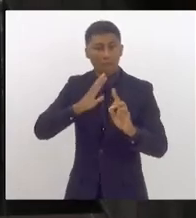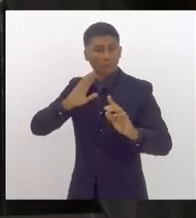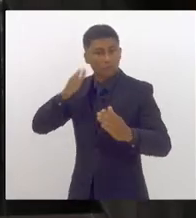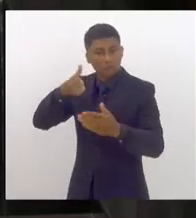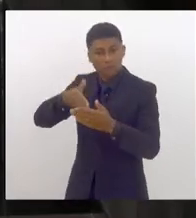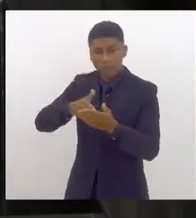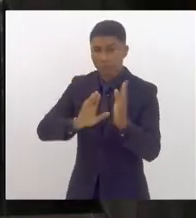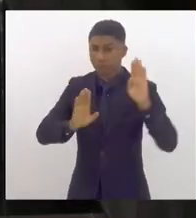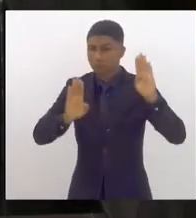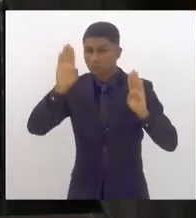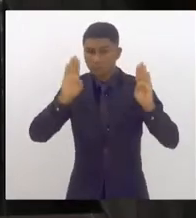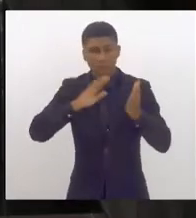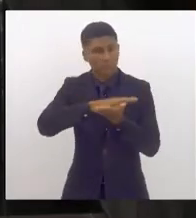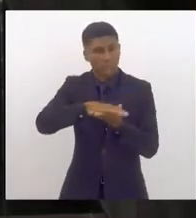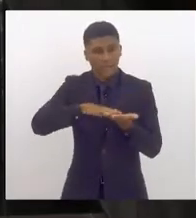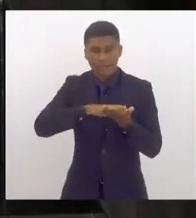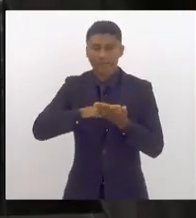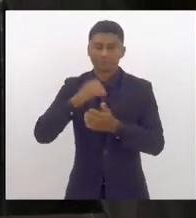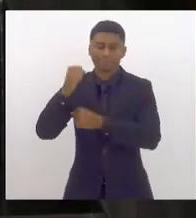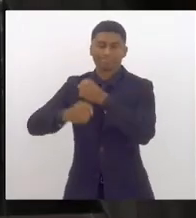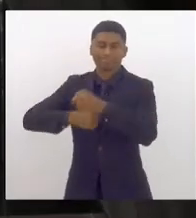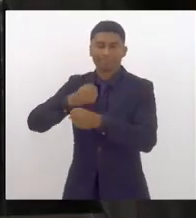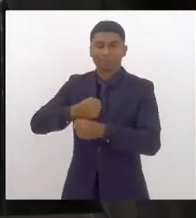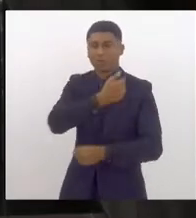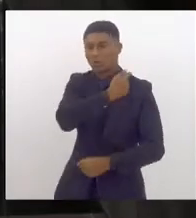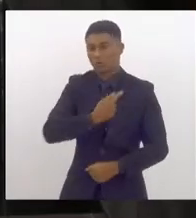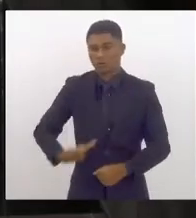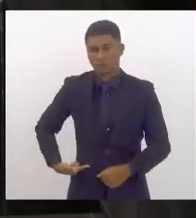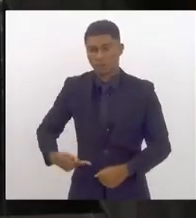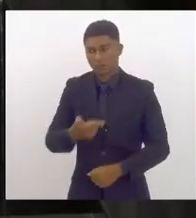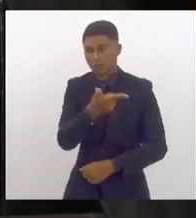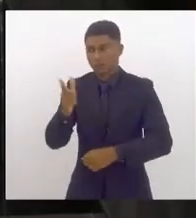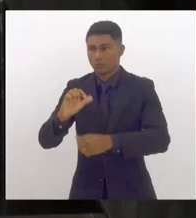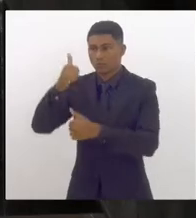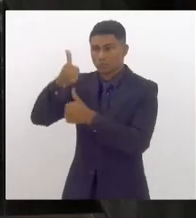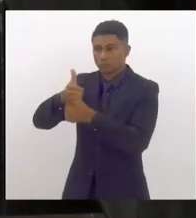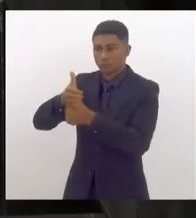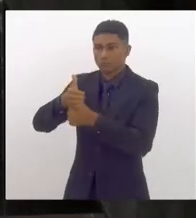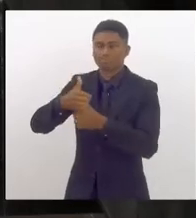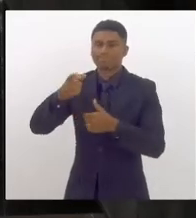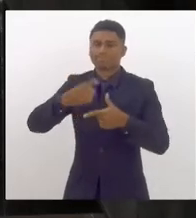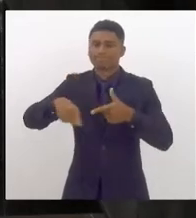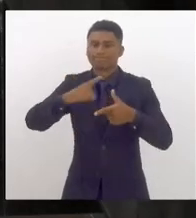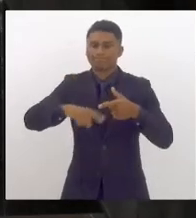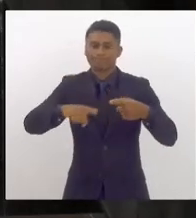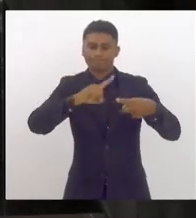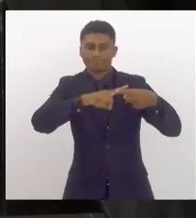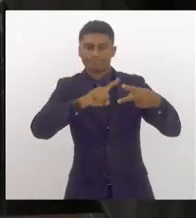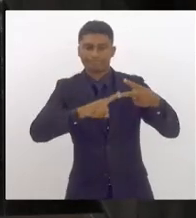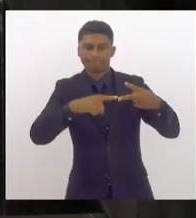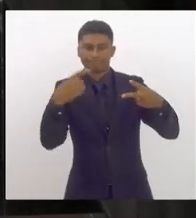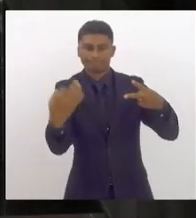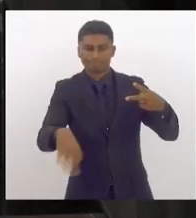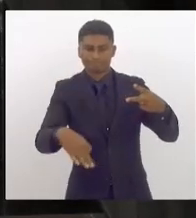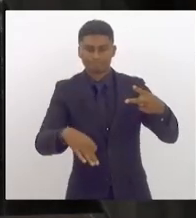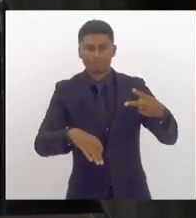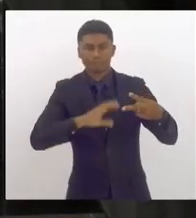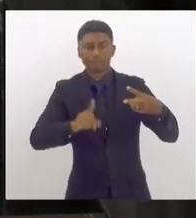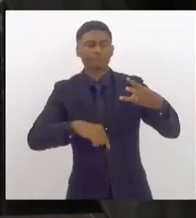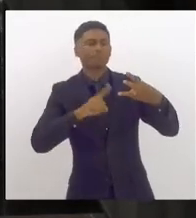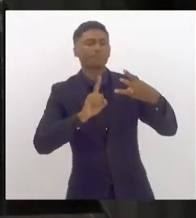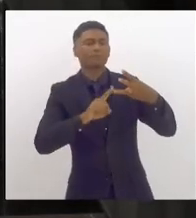vai passar para uma nova gestão é mas saímos do ônibus e vamos para os